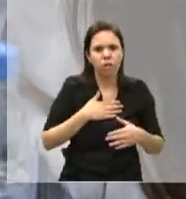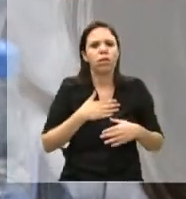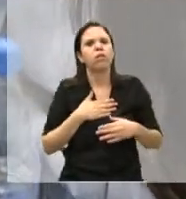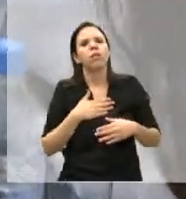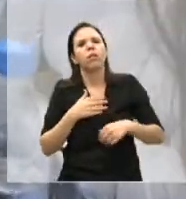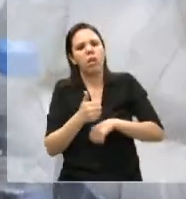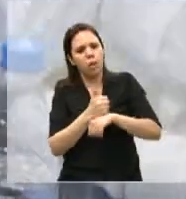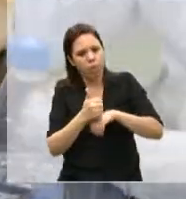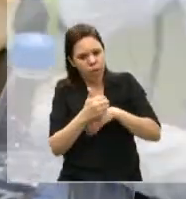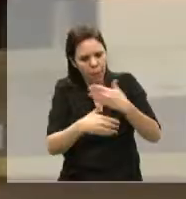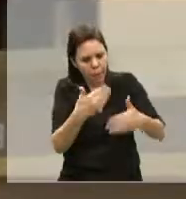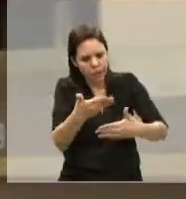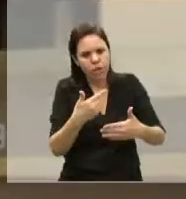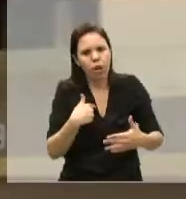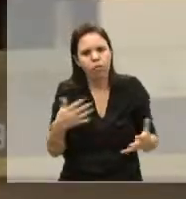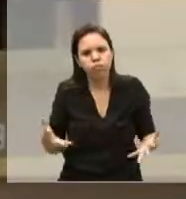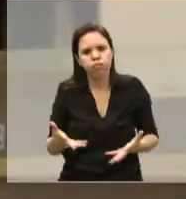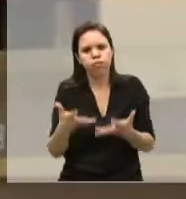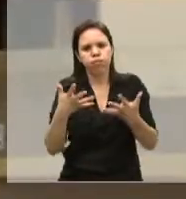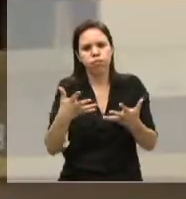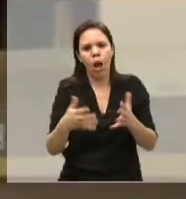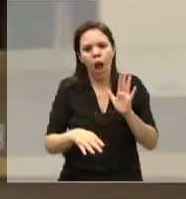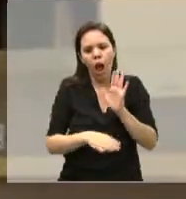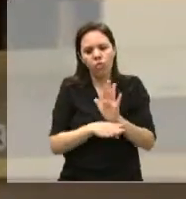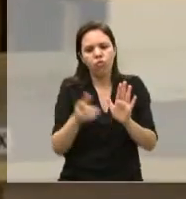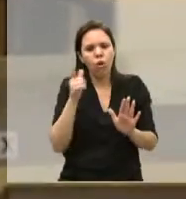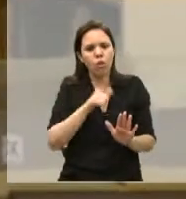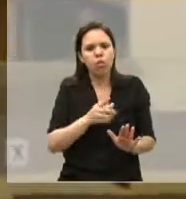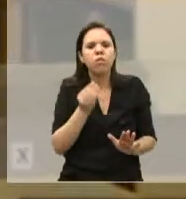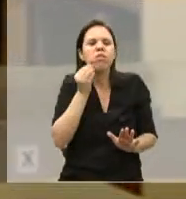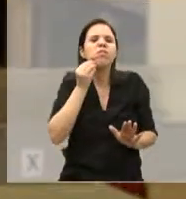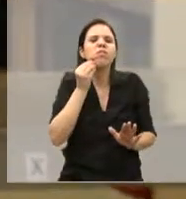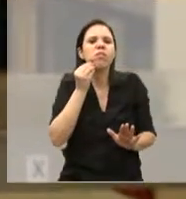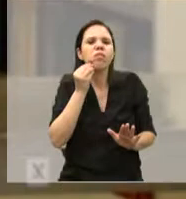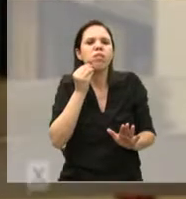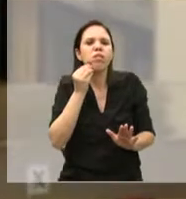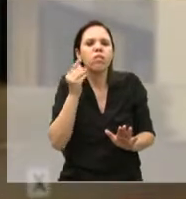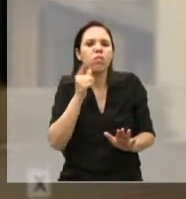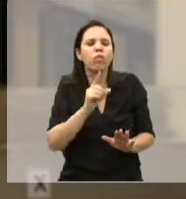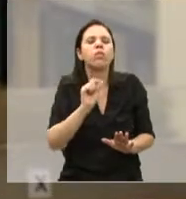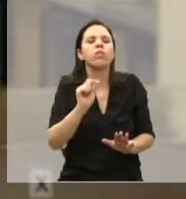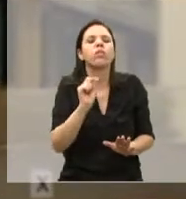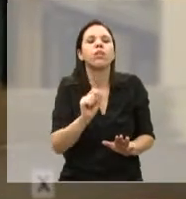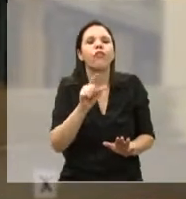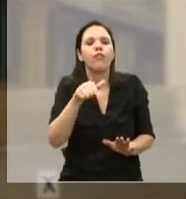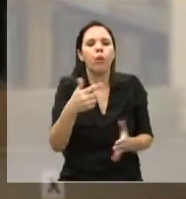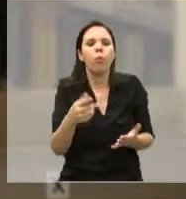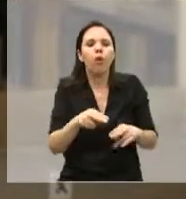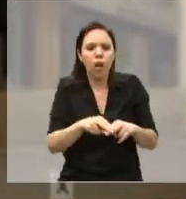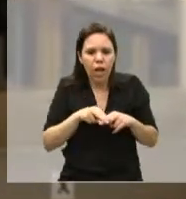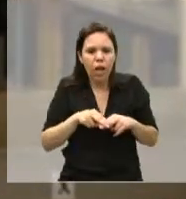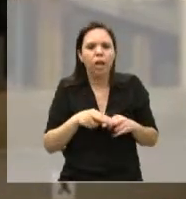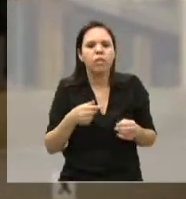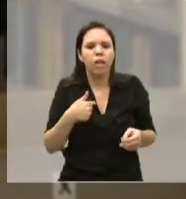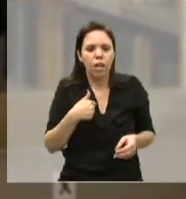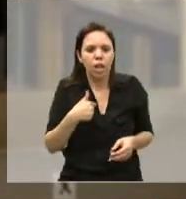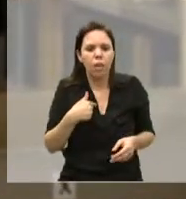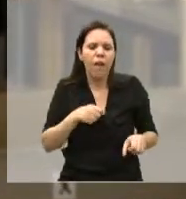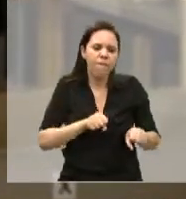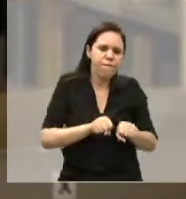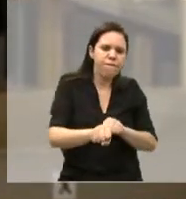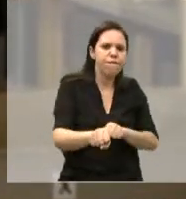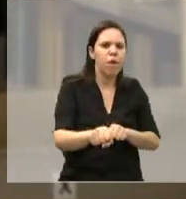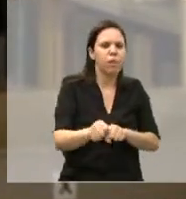que me alavancaram para essas posições com quem eu concorri foi justamente a minha